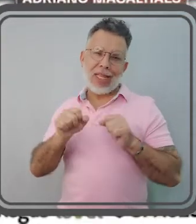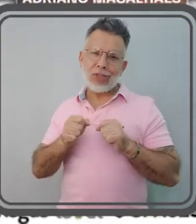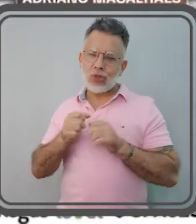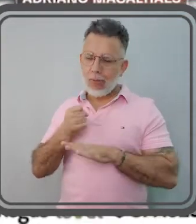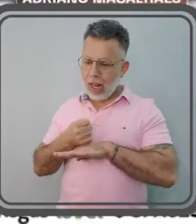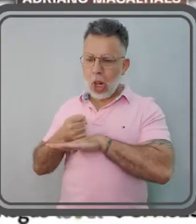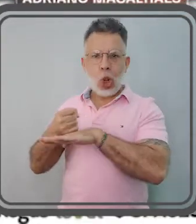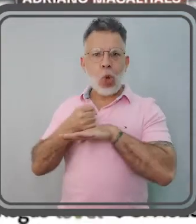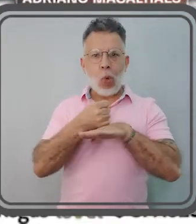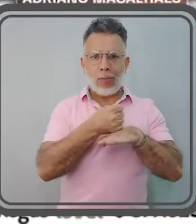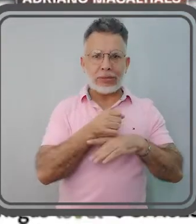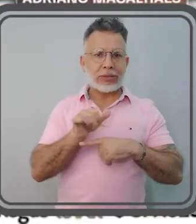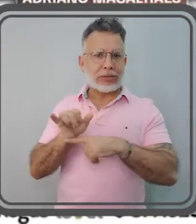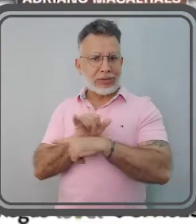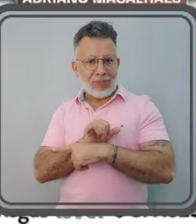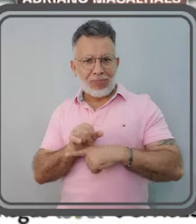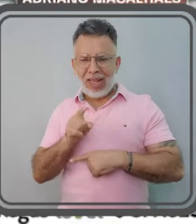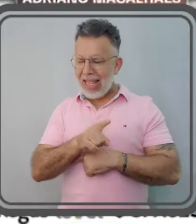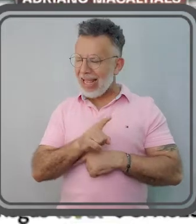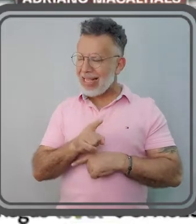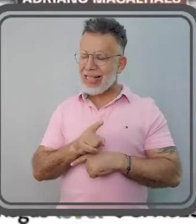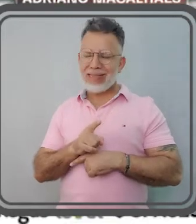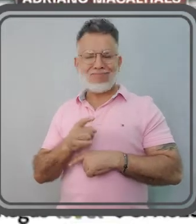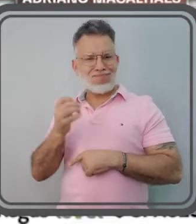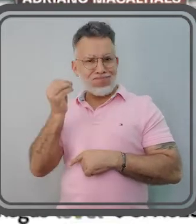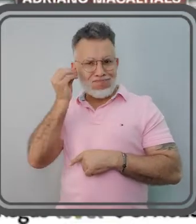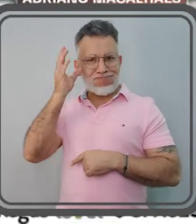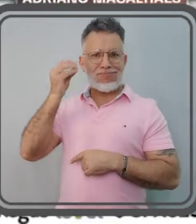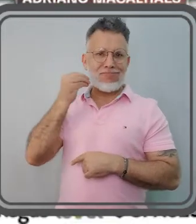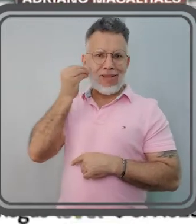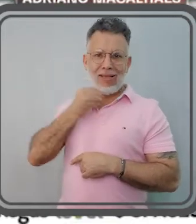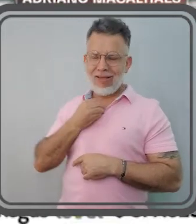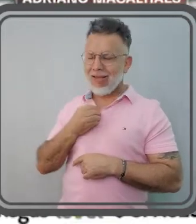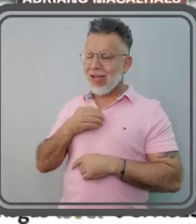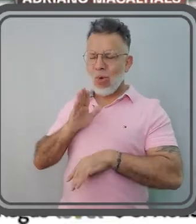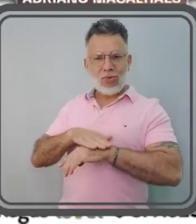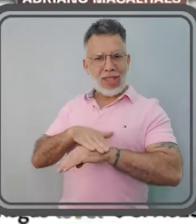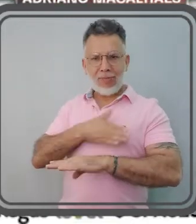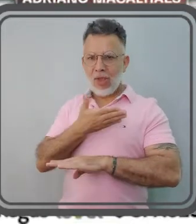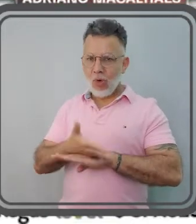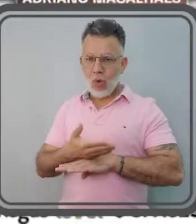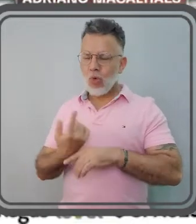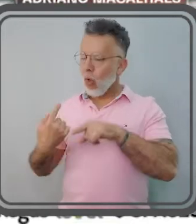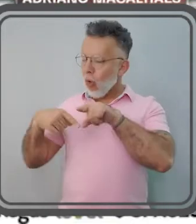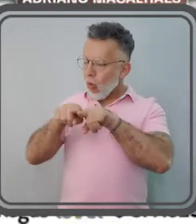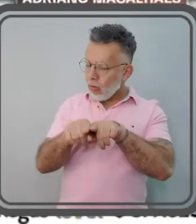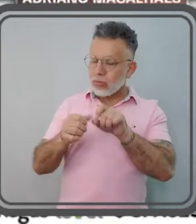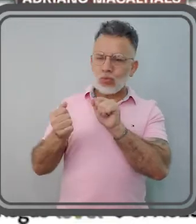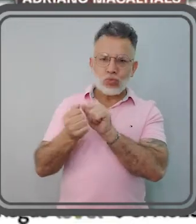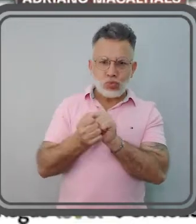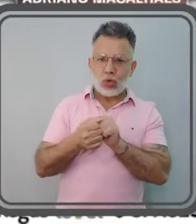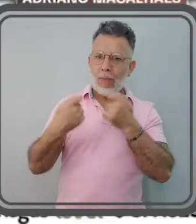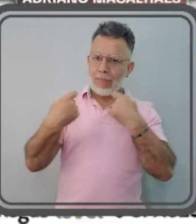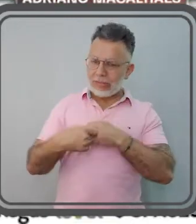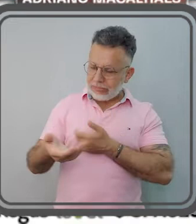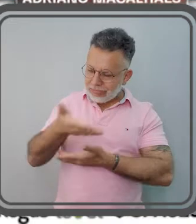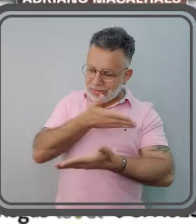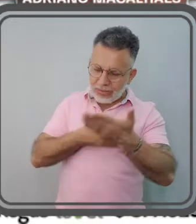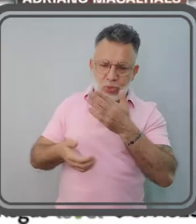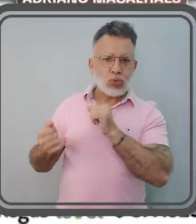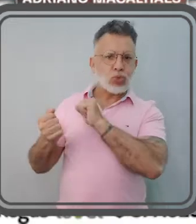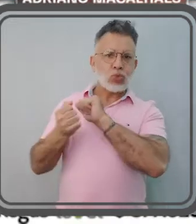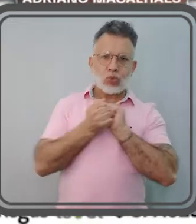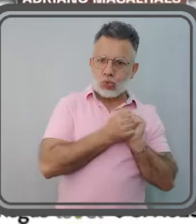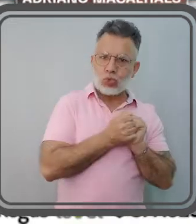franqueado, ele depende muito da Splash, ele, na verdade, da franqueadora, né? Ele espera muito, o anseio dele é